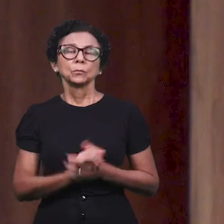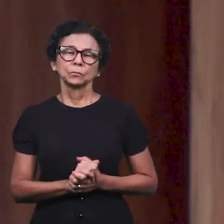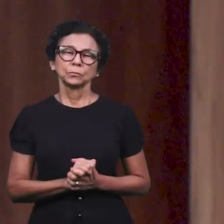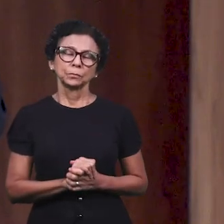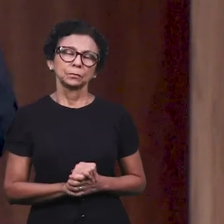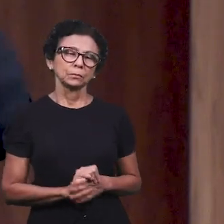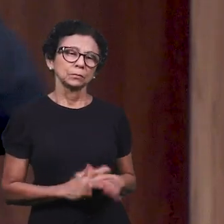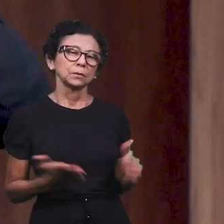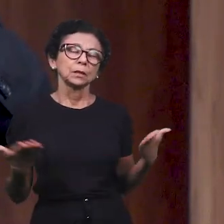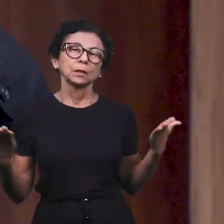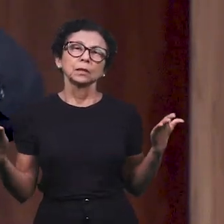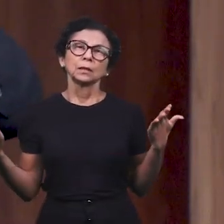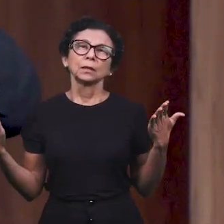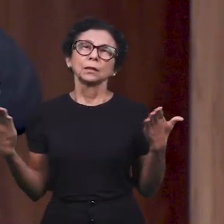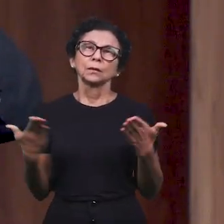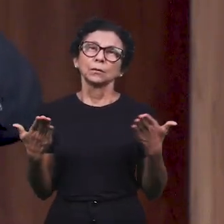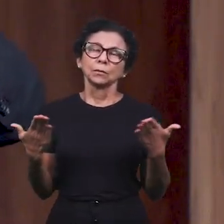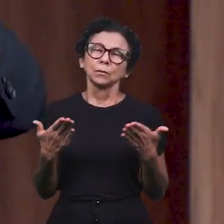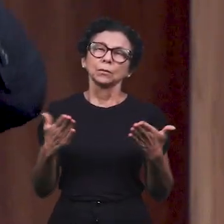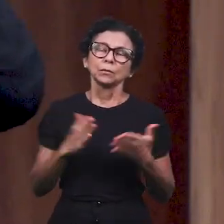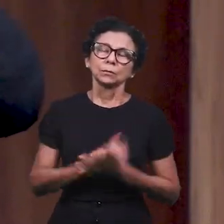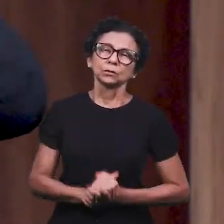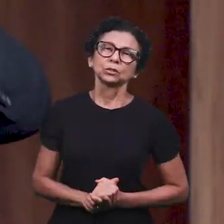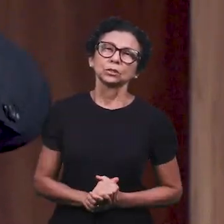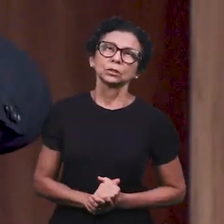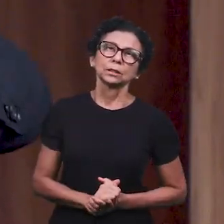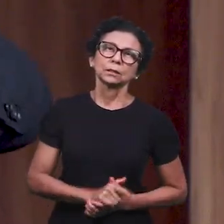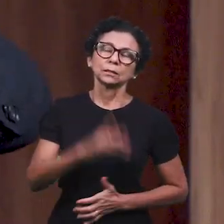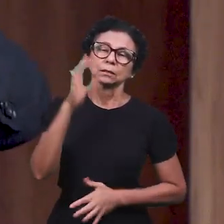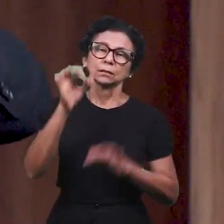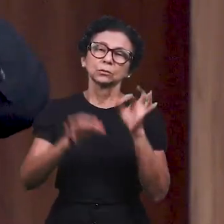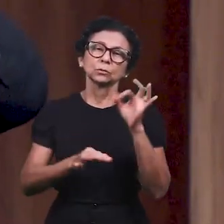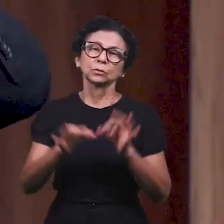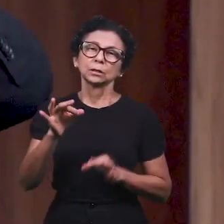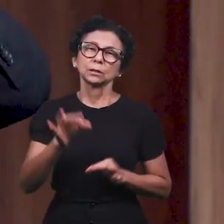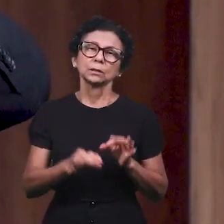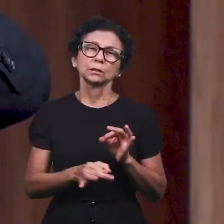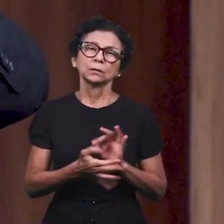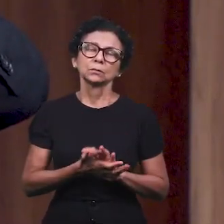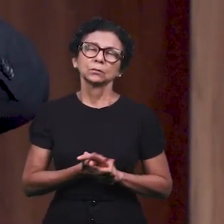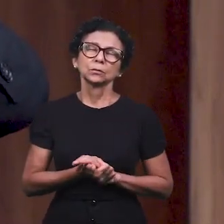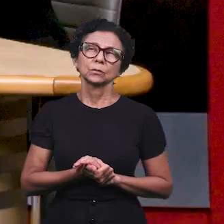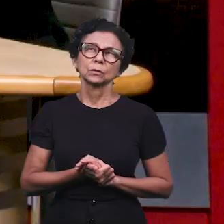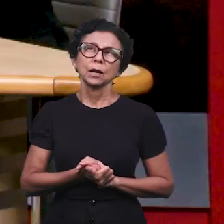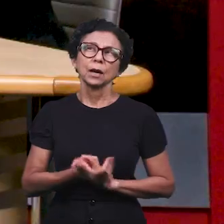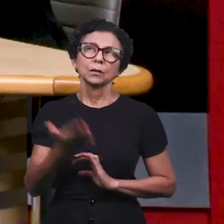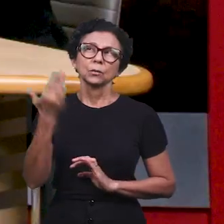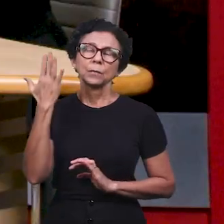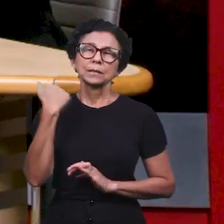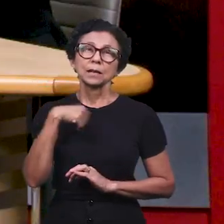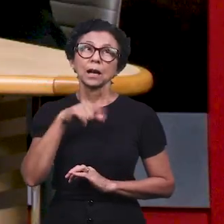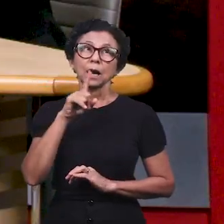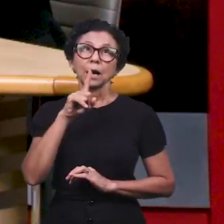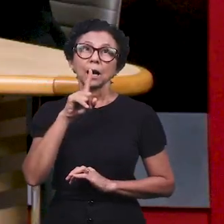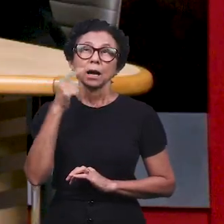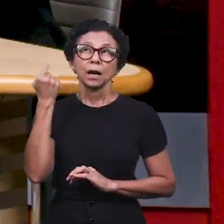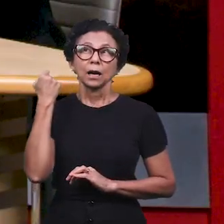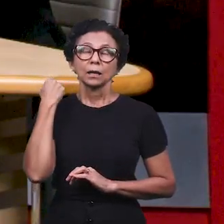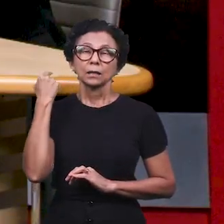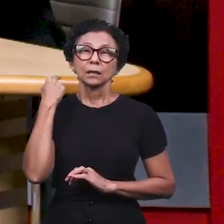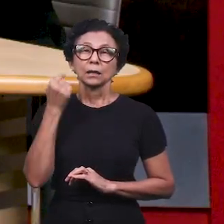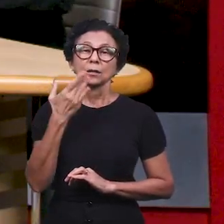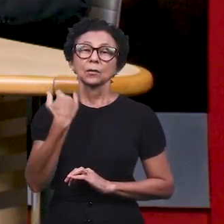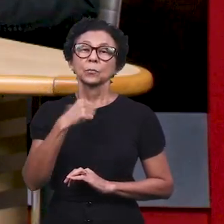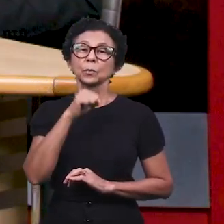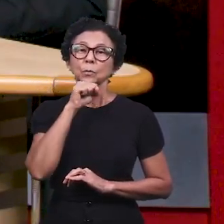ela julgando. Quando ela volta para a infância, ela julga, não, ele fez isso por mim. Ele não me deixou ficar de lado.